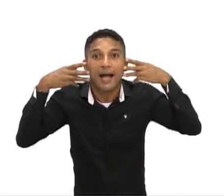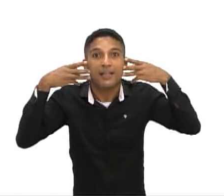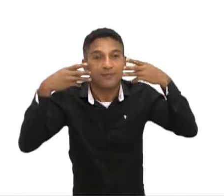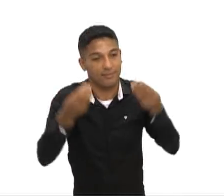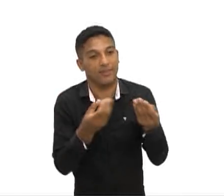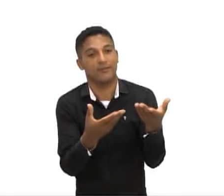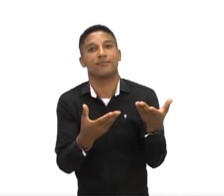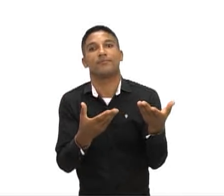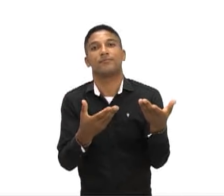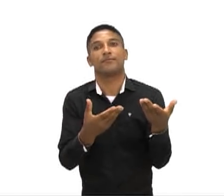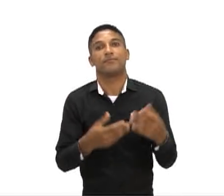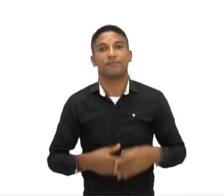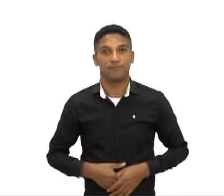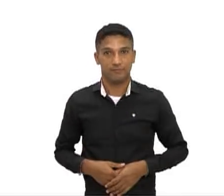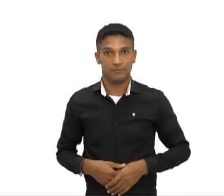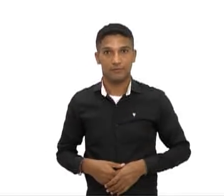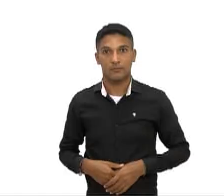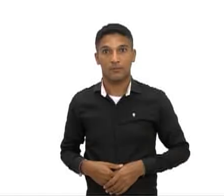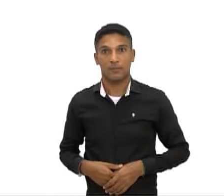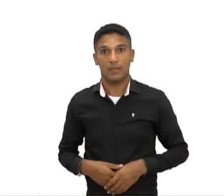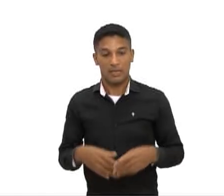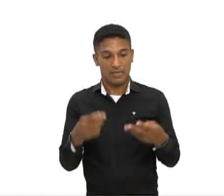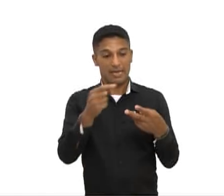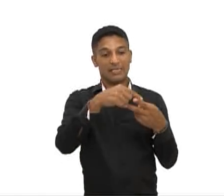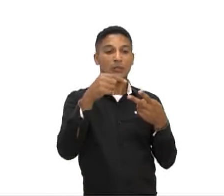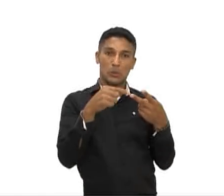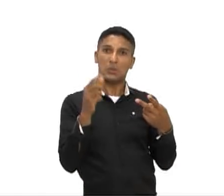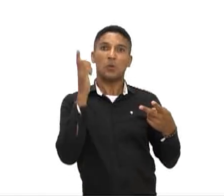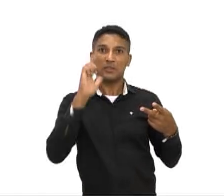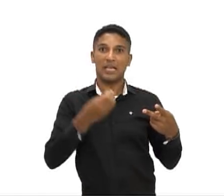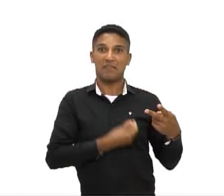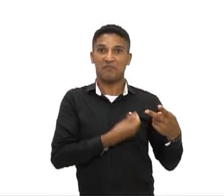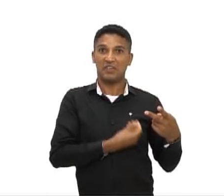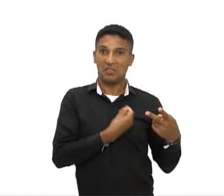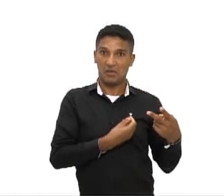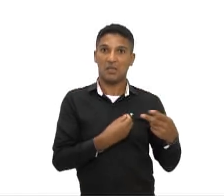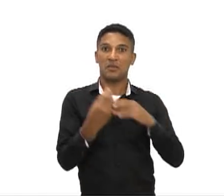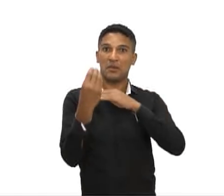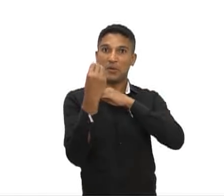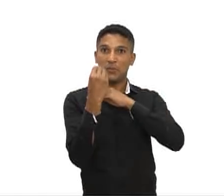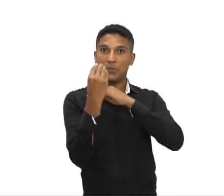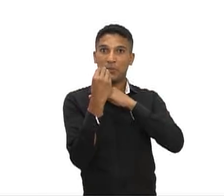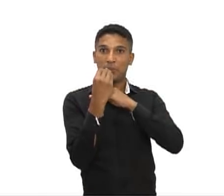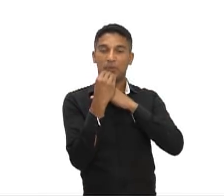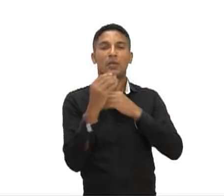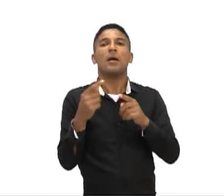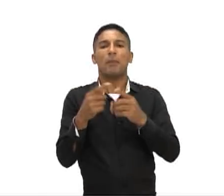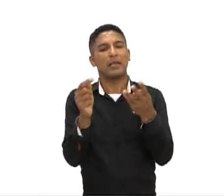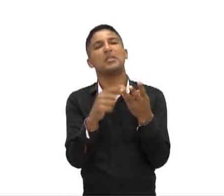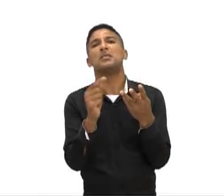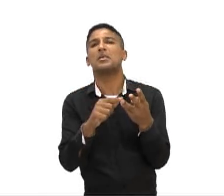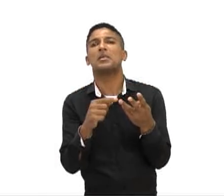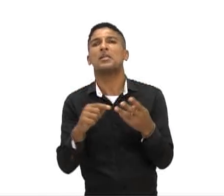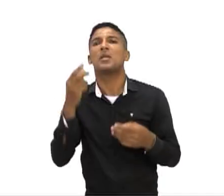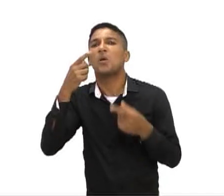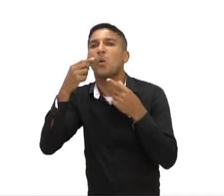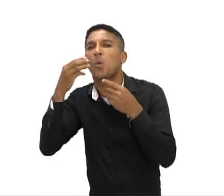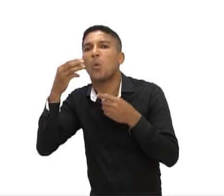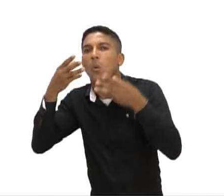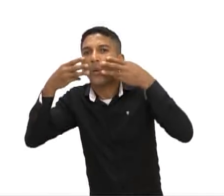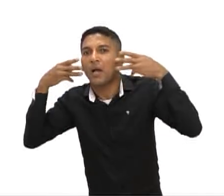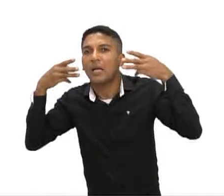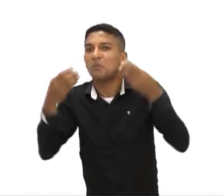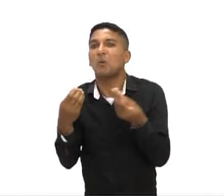fazer? Talvez possa jantar o gato e com o couro fazer um tamborim, mas e